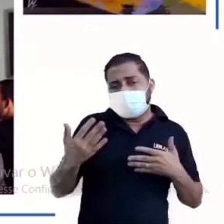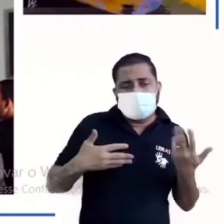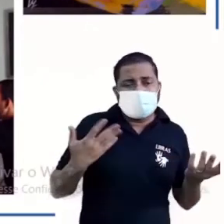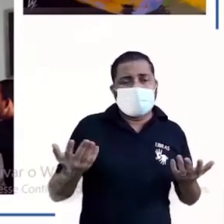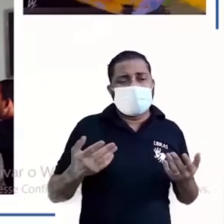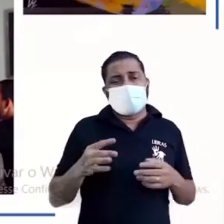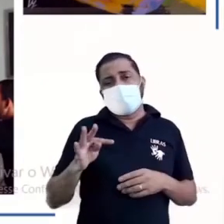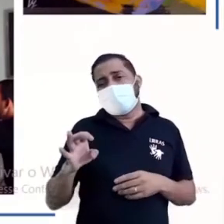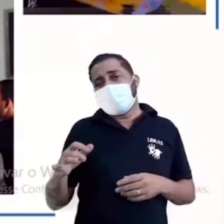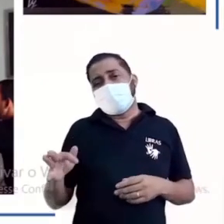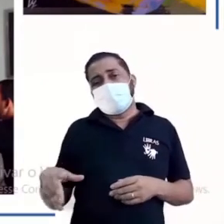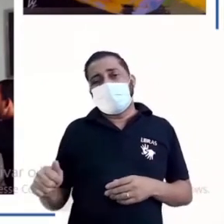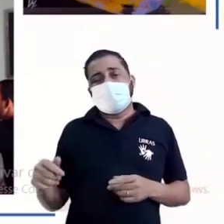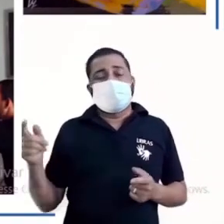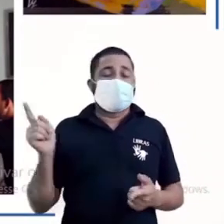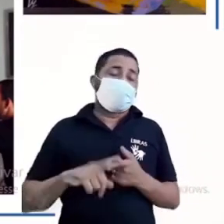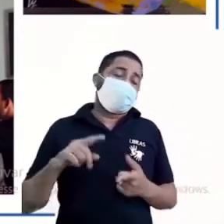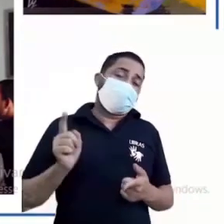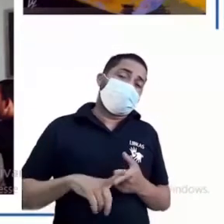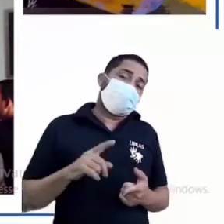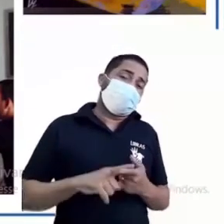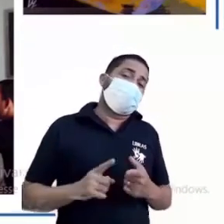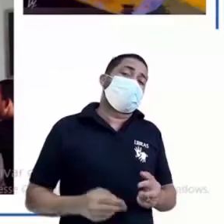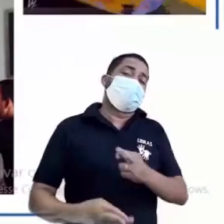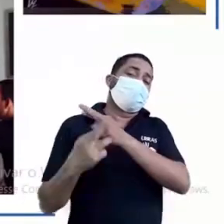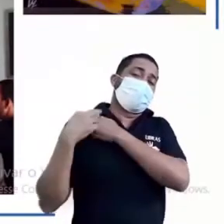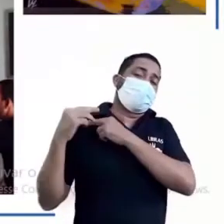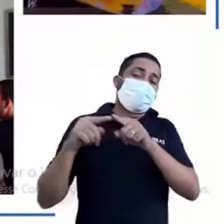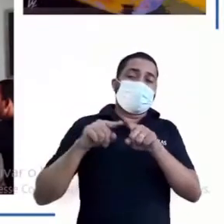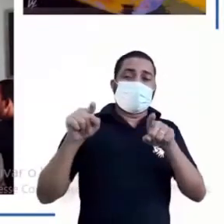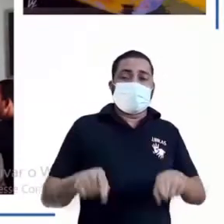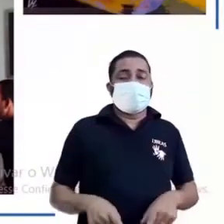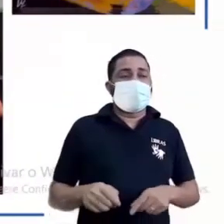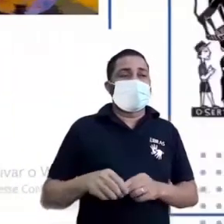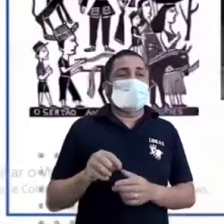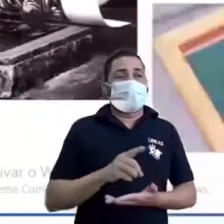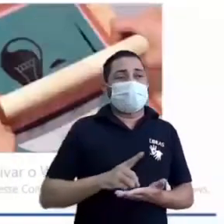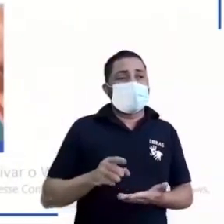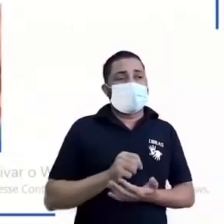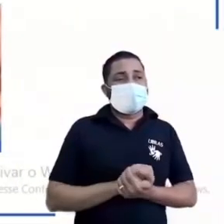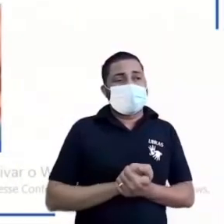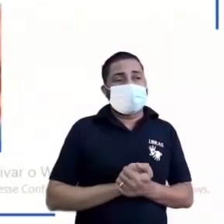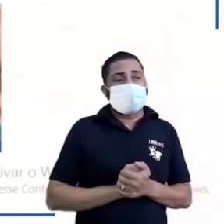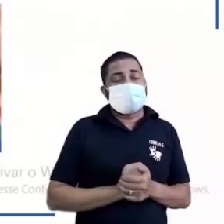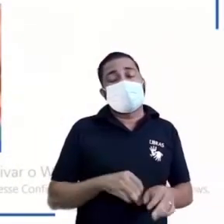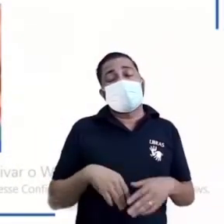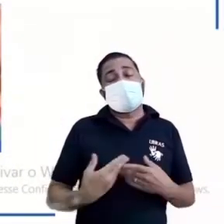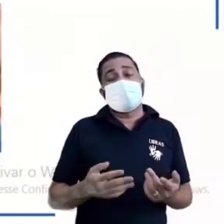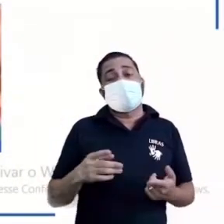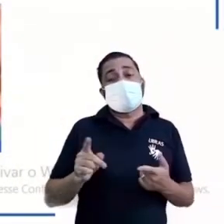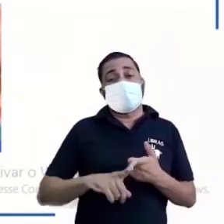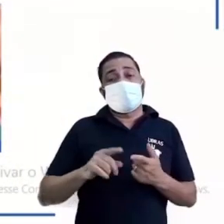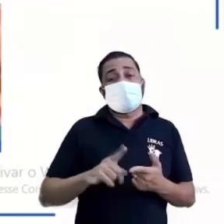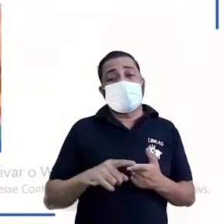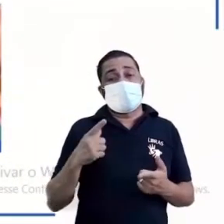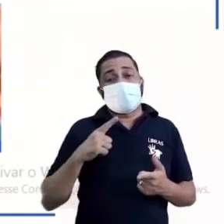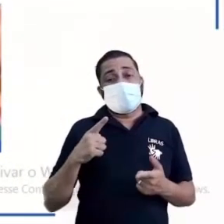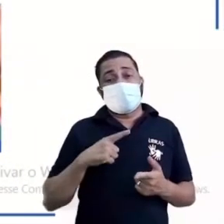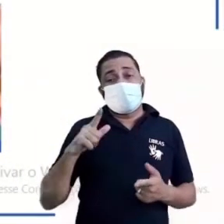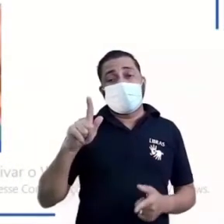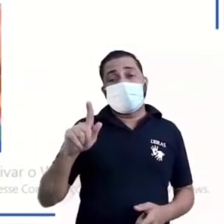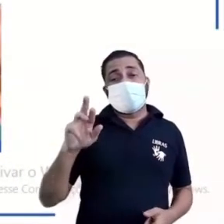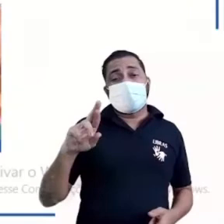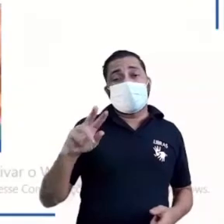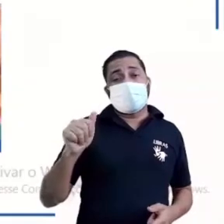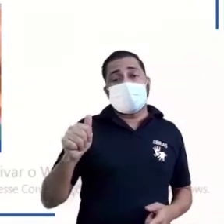uma terapia, seja também na representação dos projetos de design, né? Nós temos a questão da gravura,